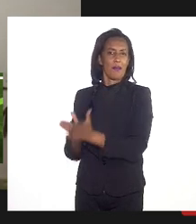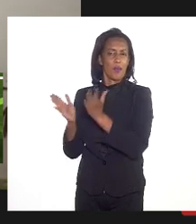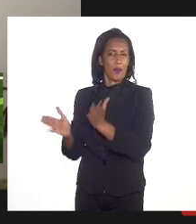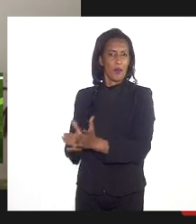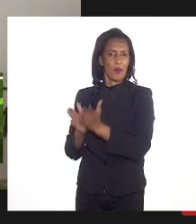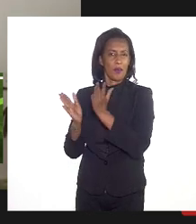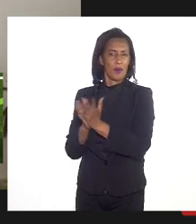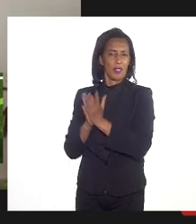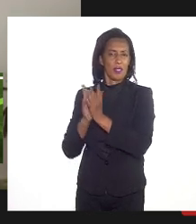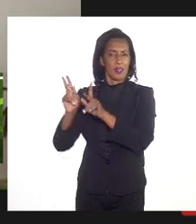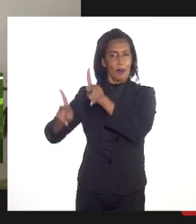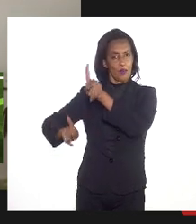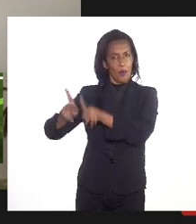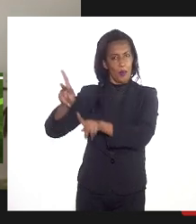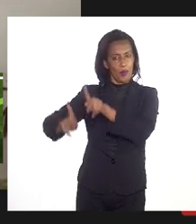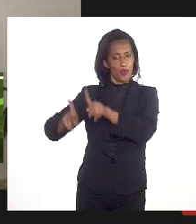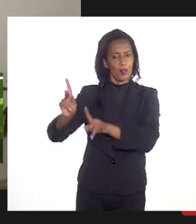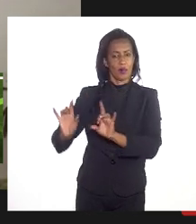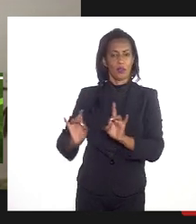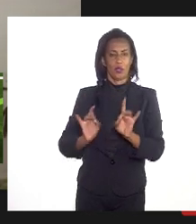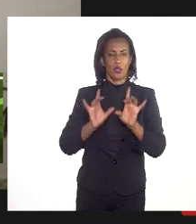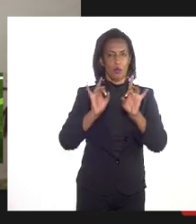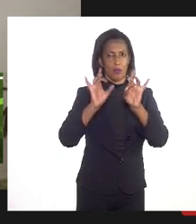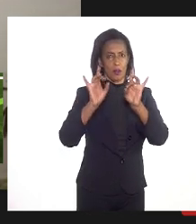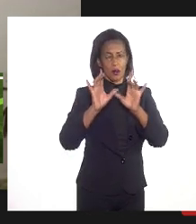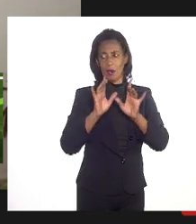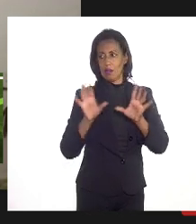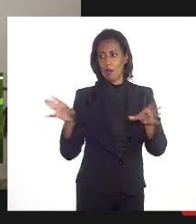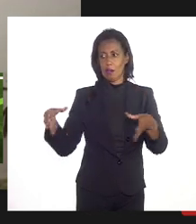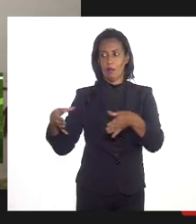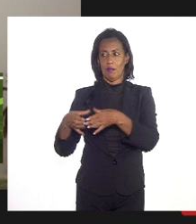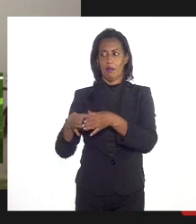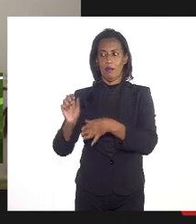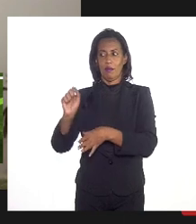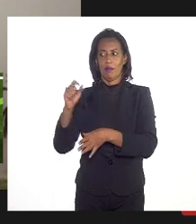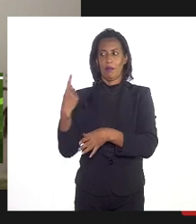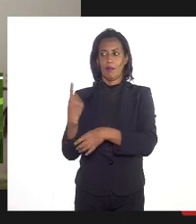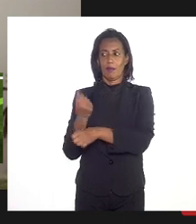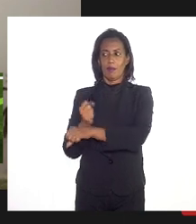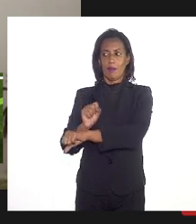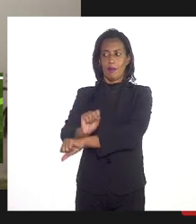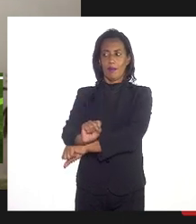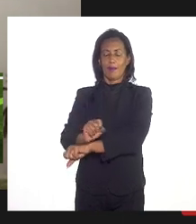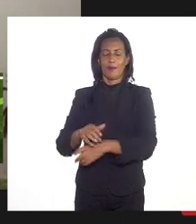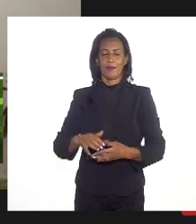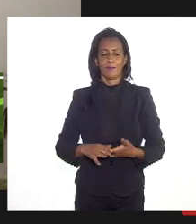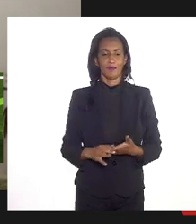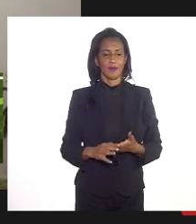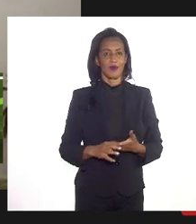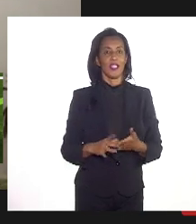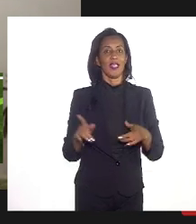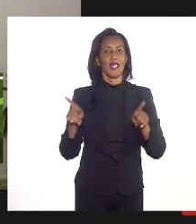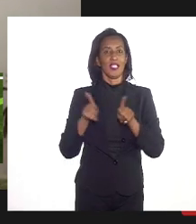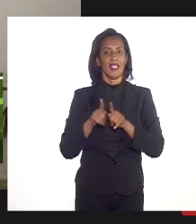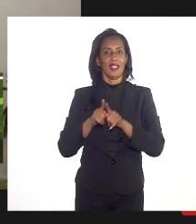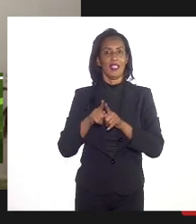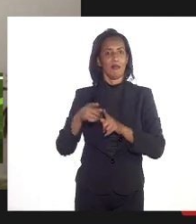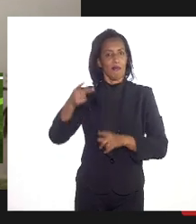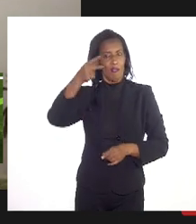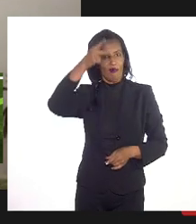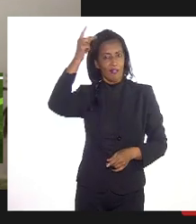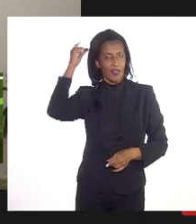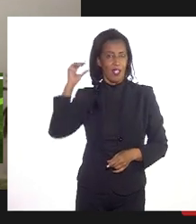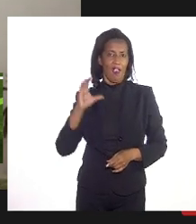miserabilidade da nossa população, em especial da população de povos tradicionais,